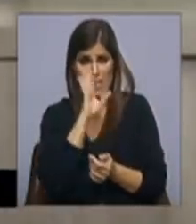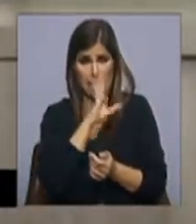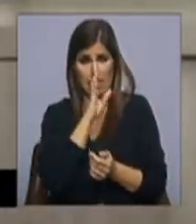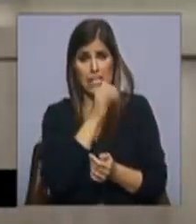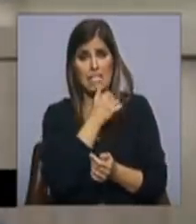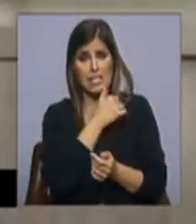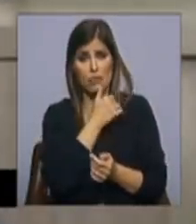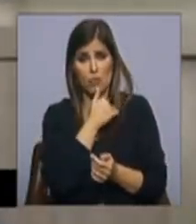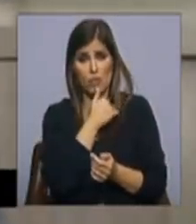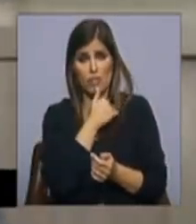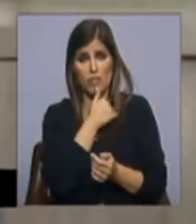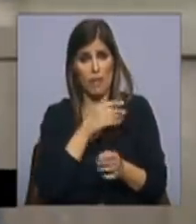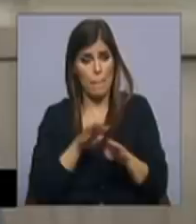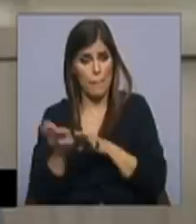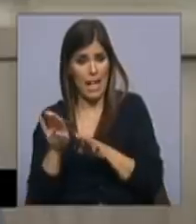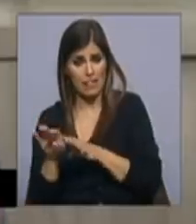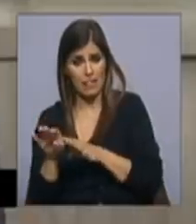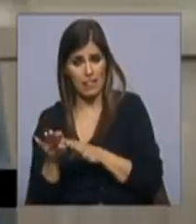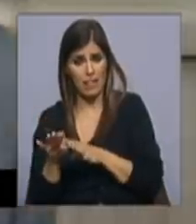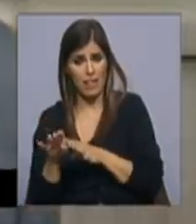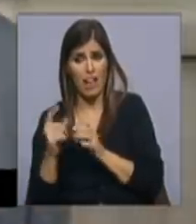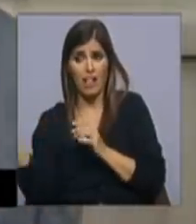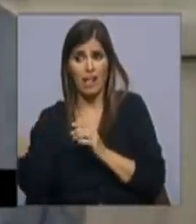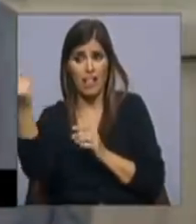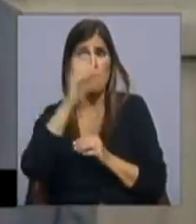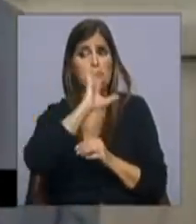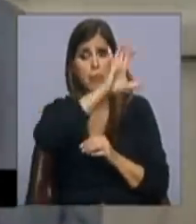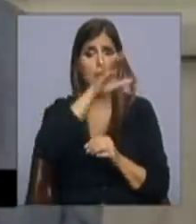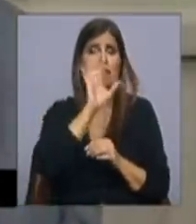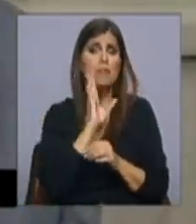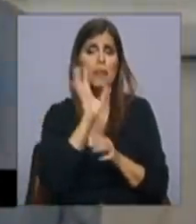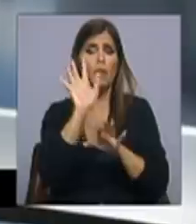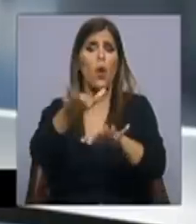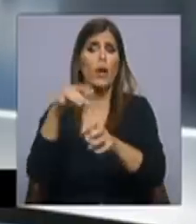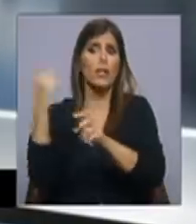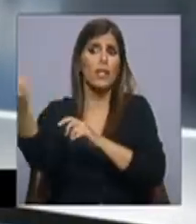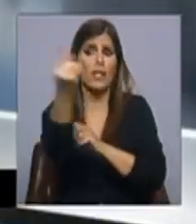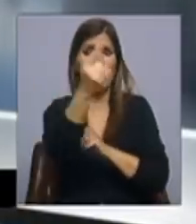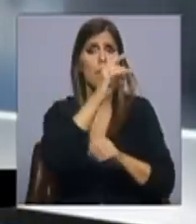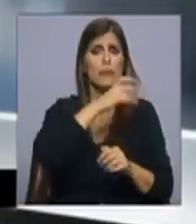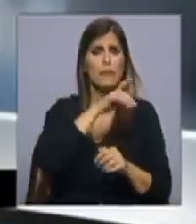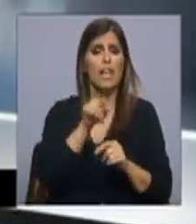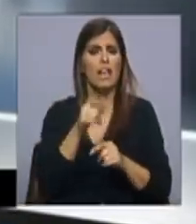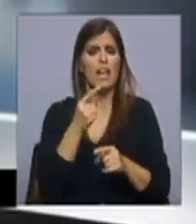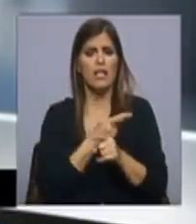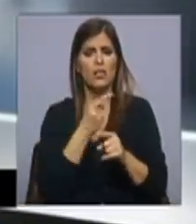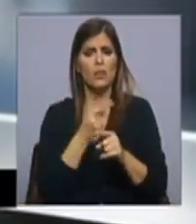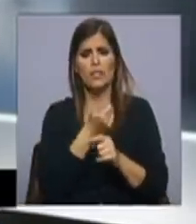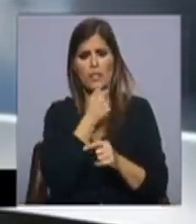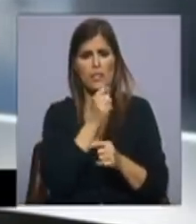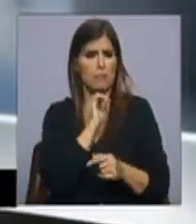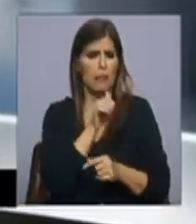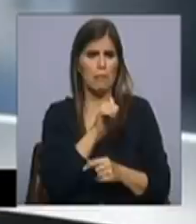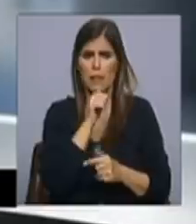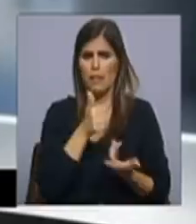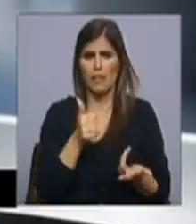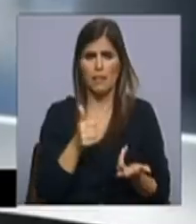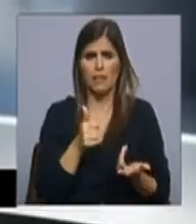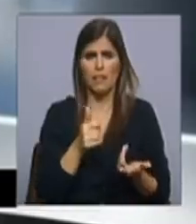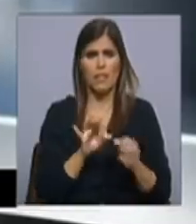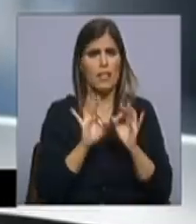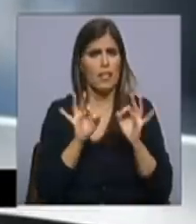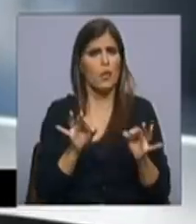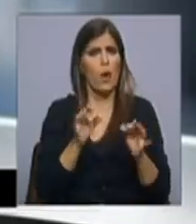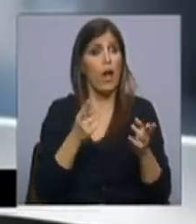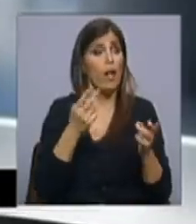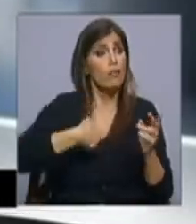de execução é do Estado Nacional e depende do Congresso de cada país. Aí as coisas não são decididas como o mundo espera.